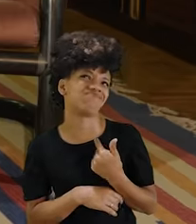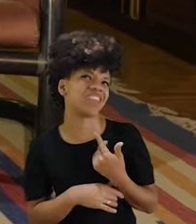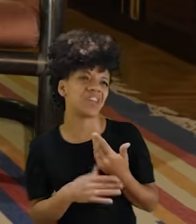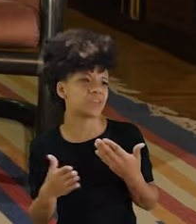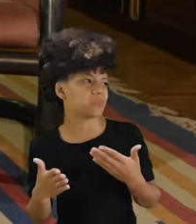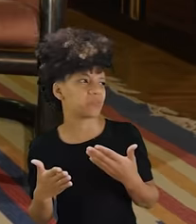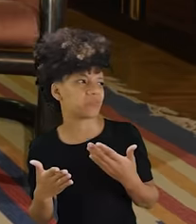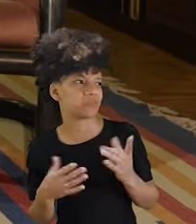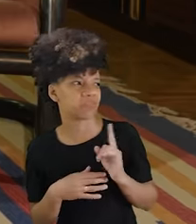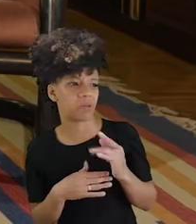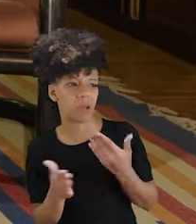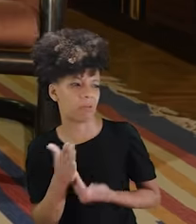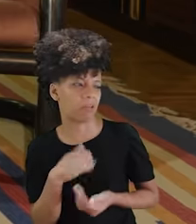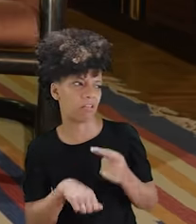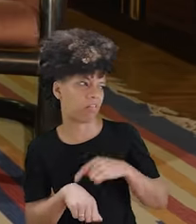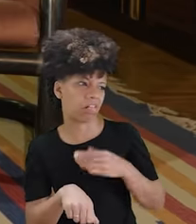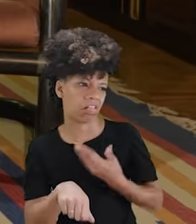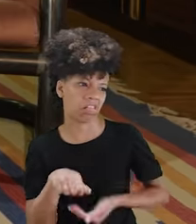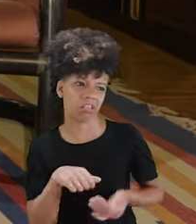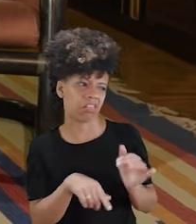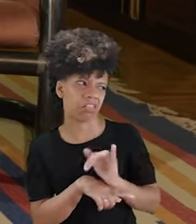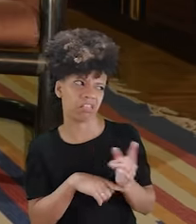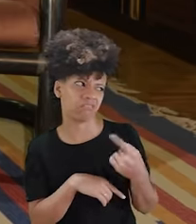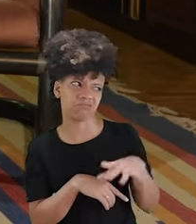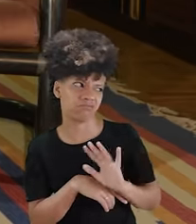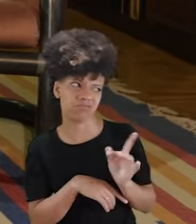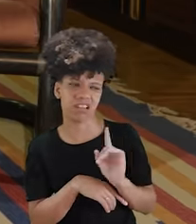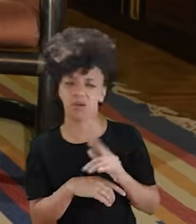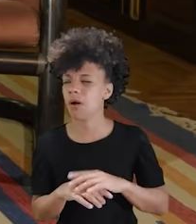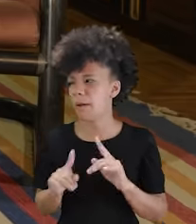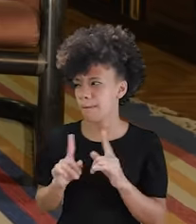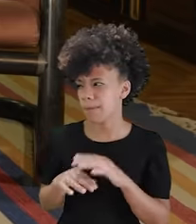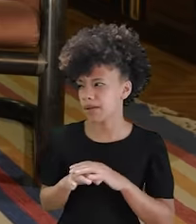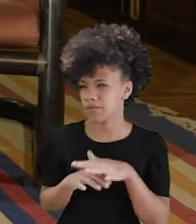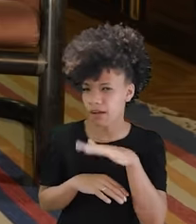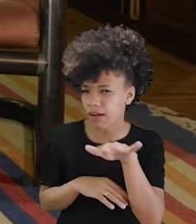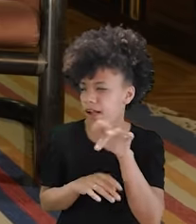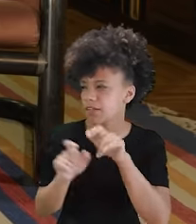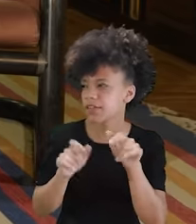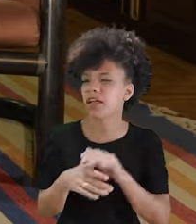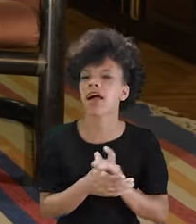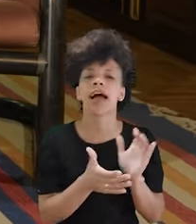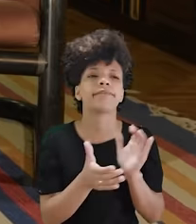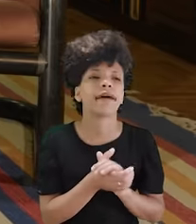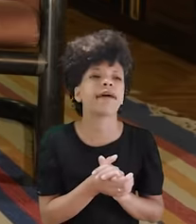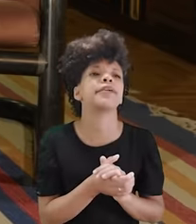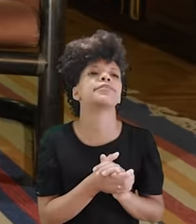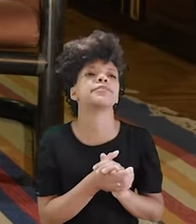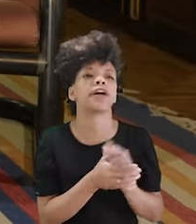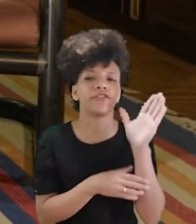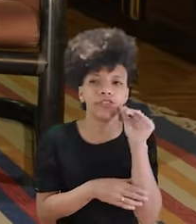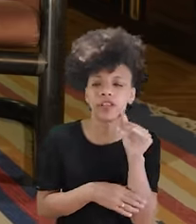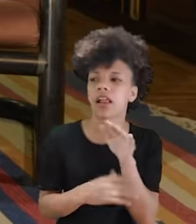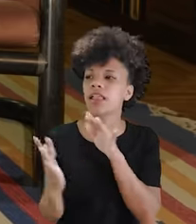me movo para perder tempo nesse paranauê não eu da Galera Você já viu assim dos tipos rara que era casada o